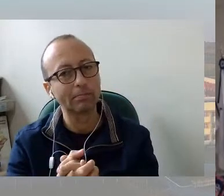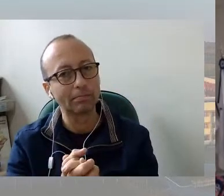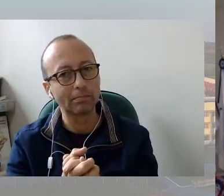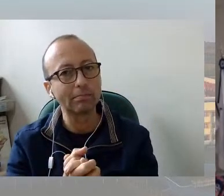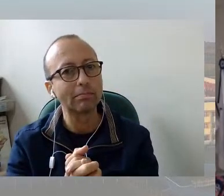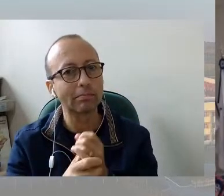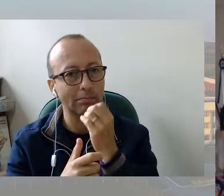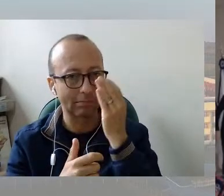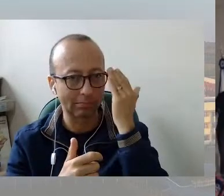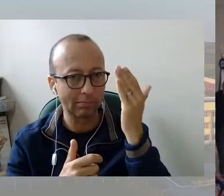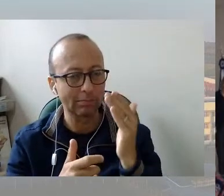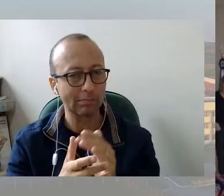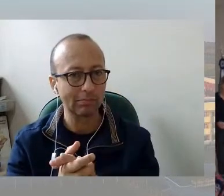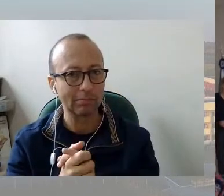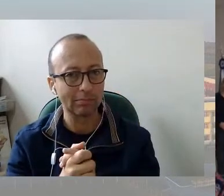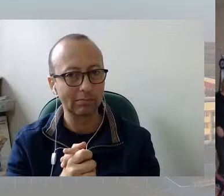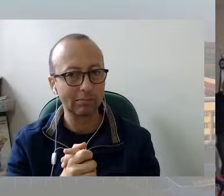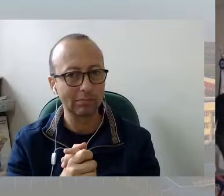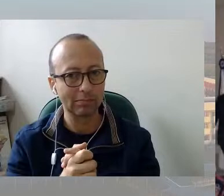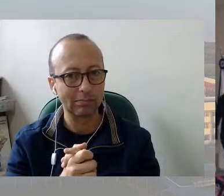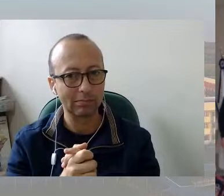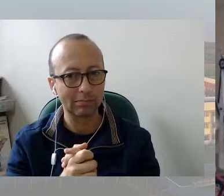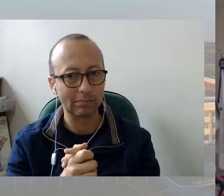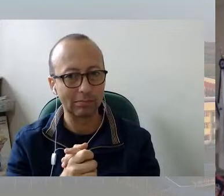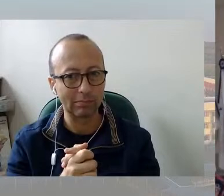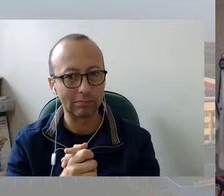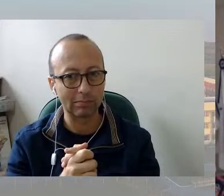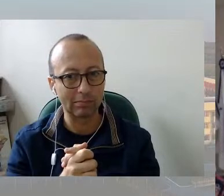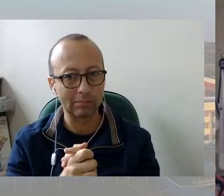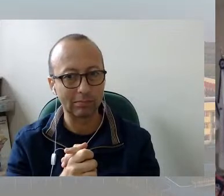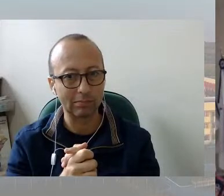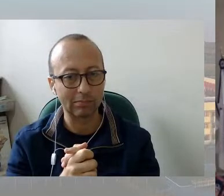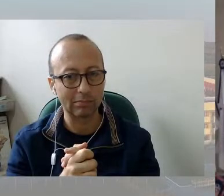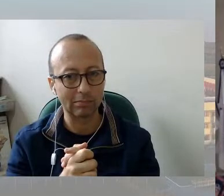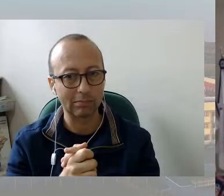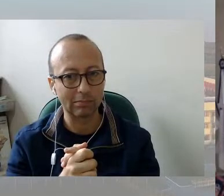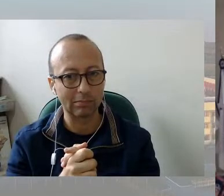Obrigado, Silvana. Gabriel?